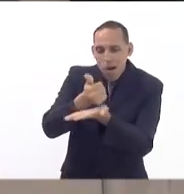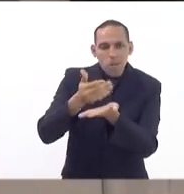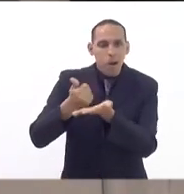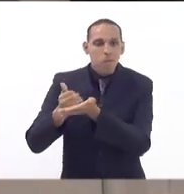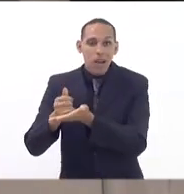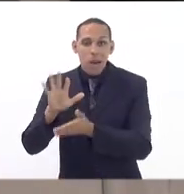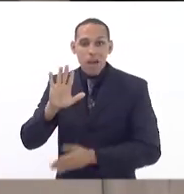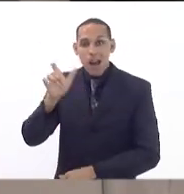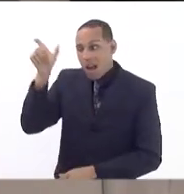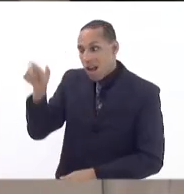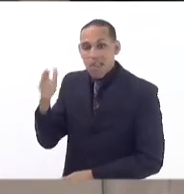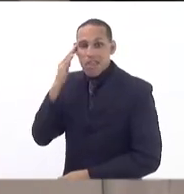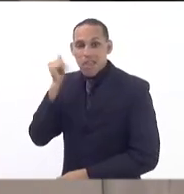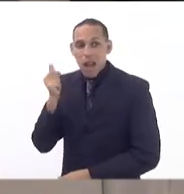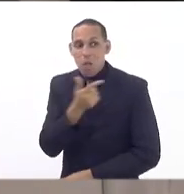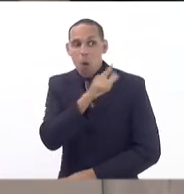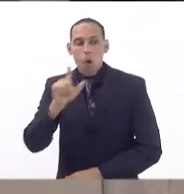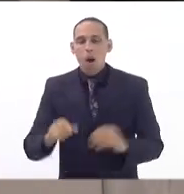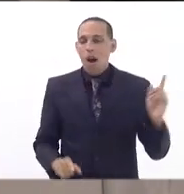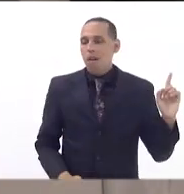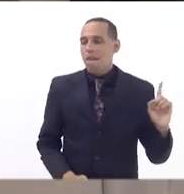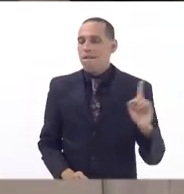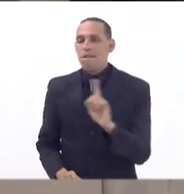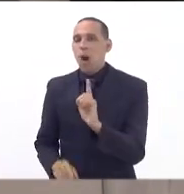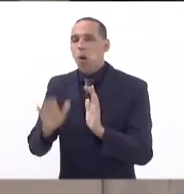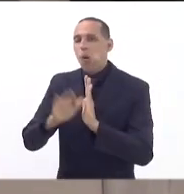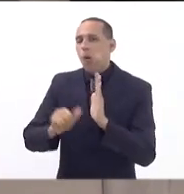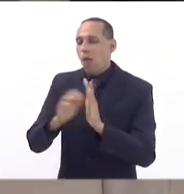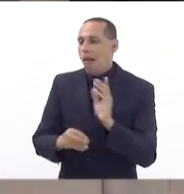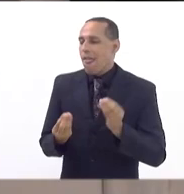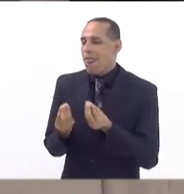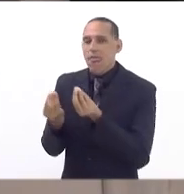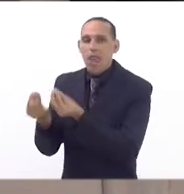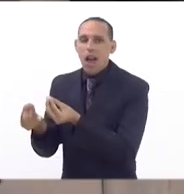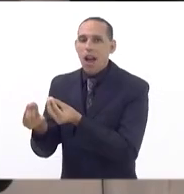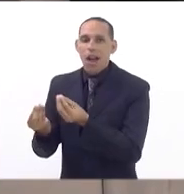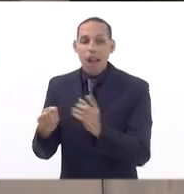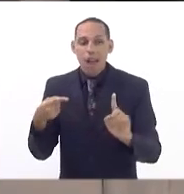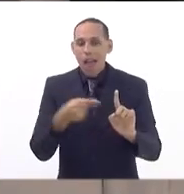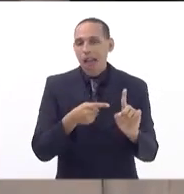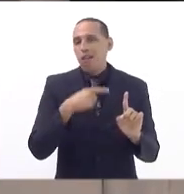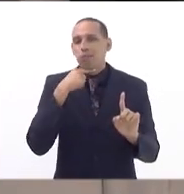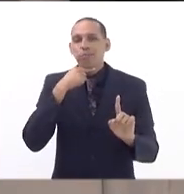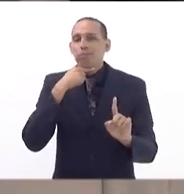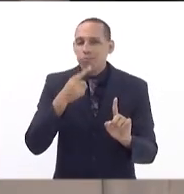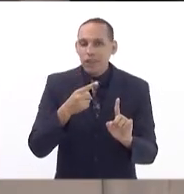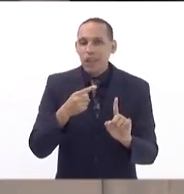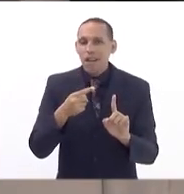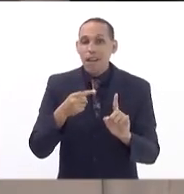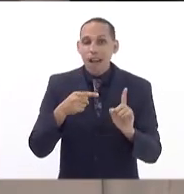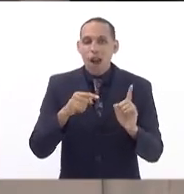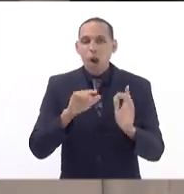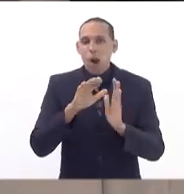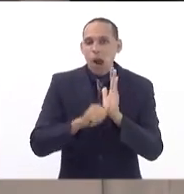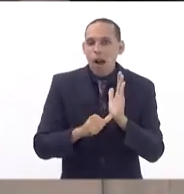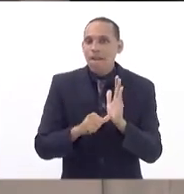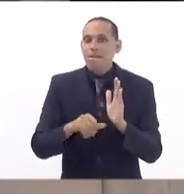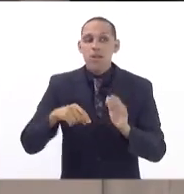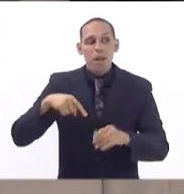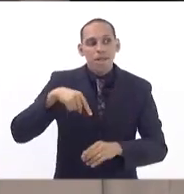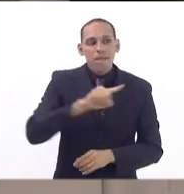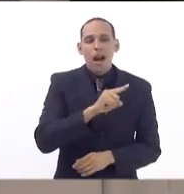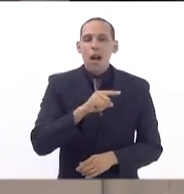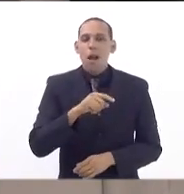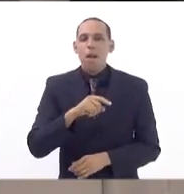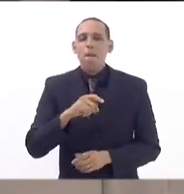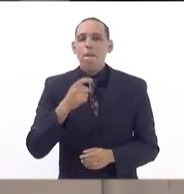tentando vender algo que venha fruto de furto e roubo esse cara não vai longe onde ele furta de tenta vender é no lugar mais próximo mas